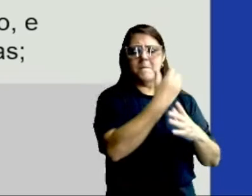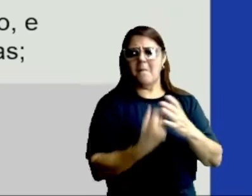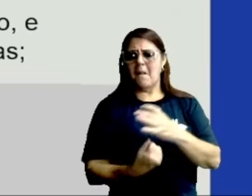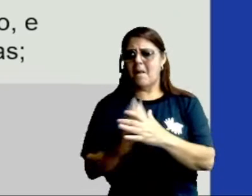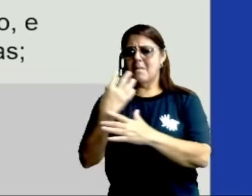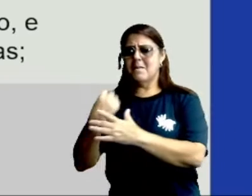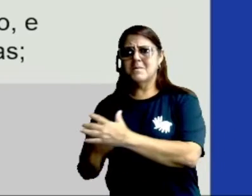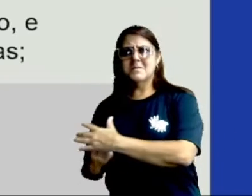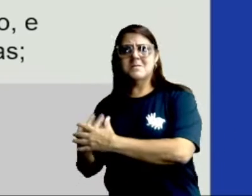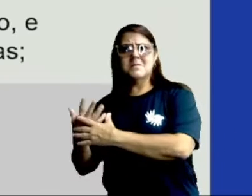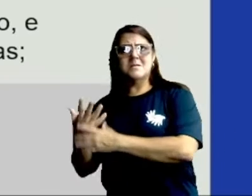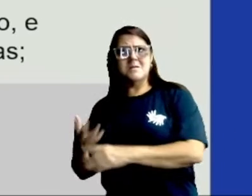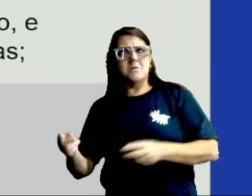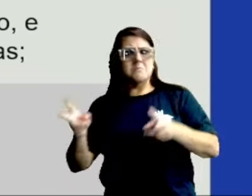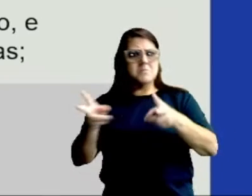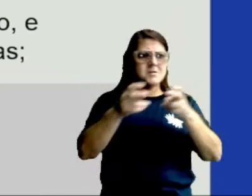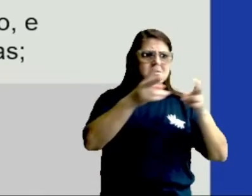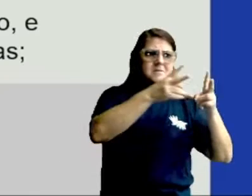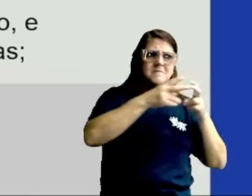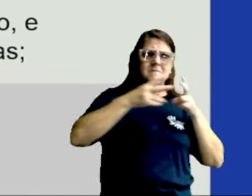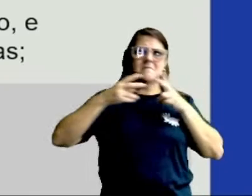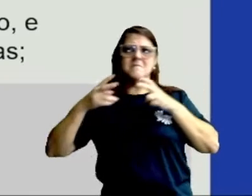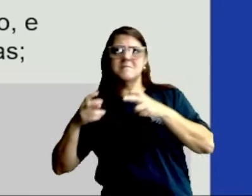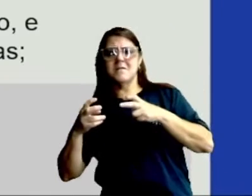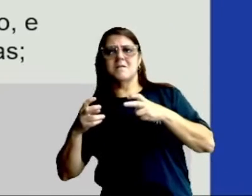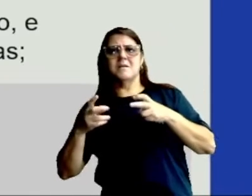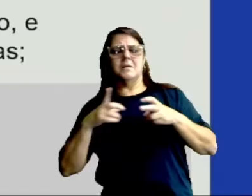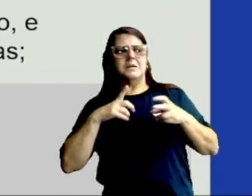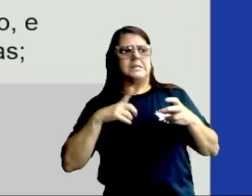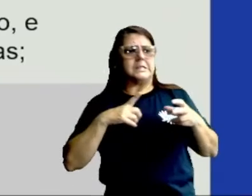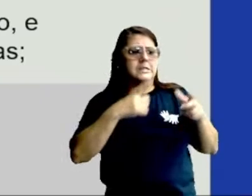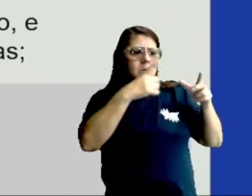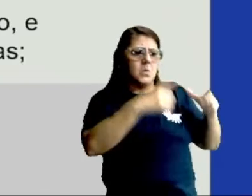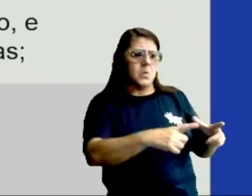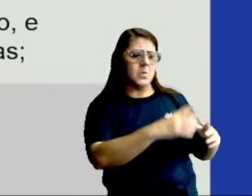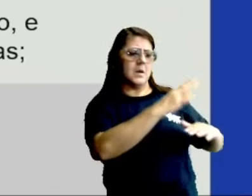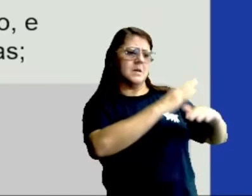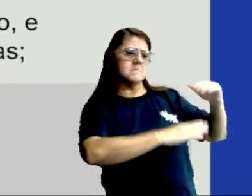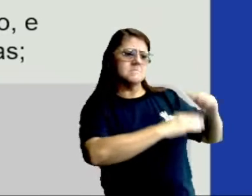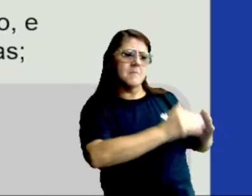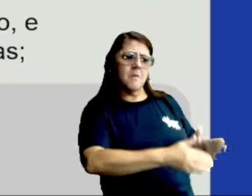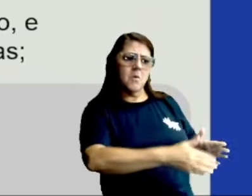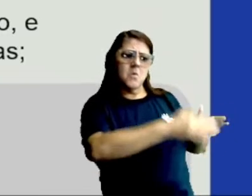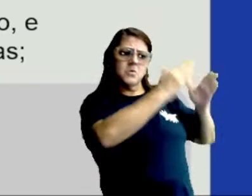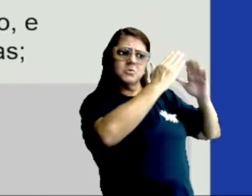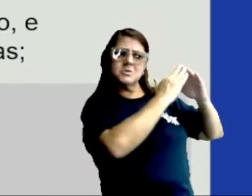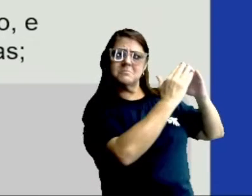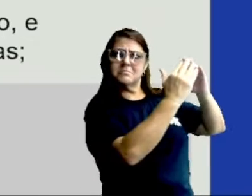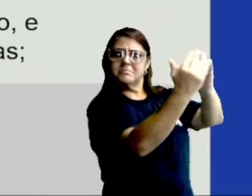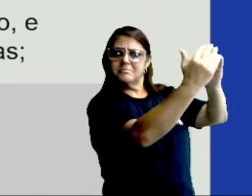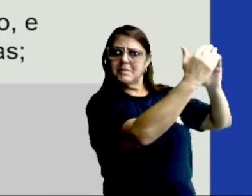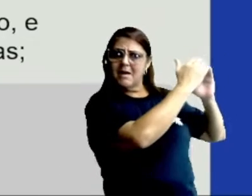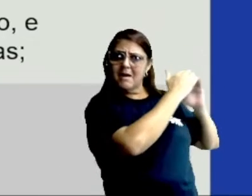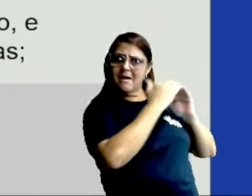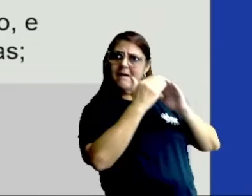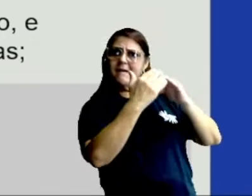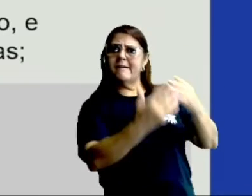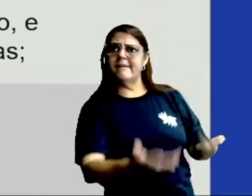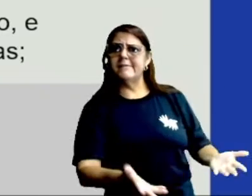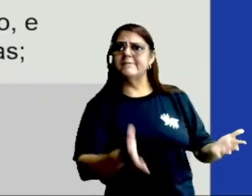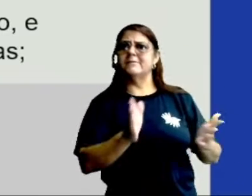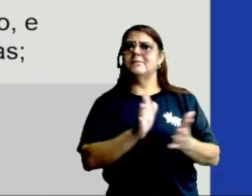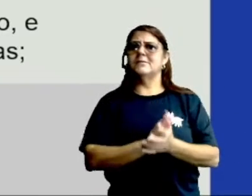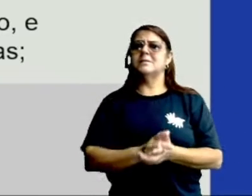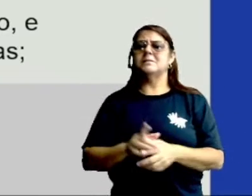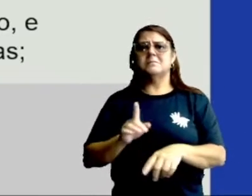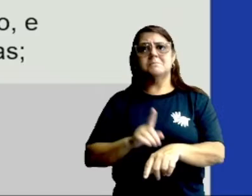as plantações começa a perceber que existe um determinado local que eles poderiam fazer as suas construções né eles tinham períodos do tempo em